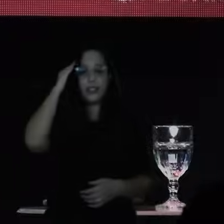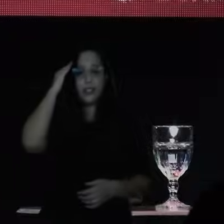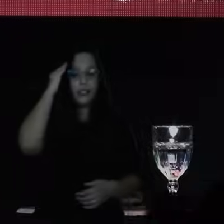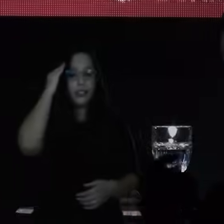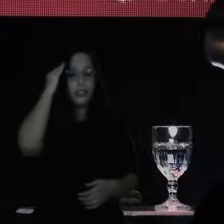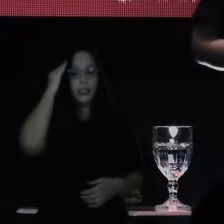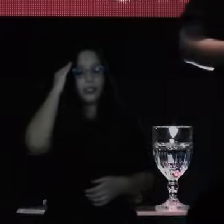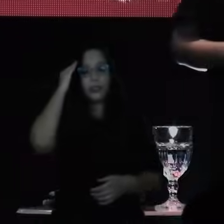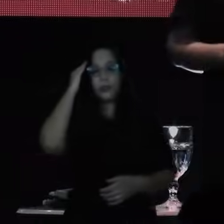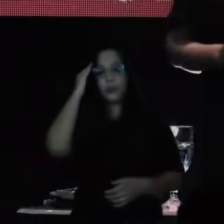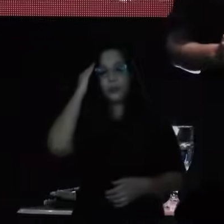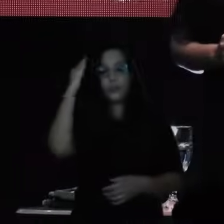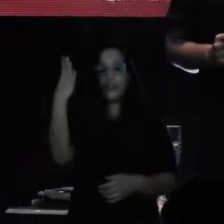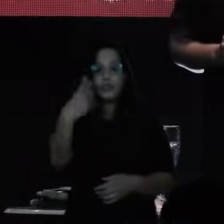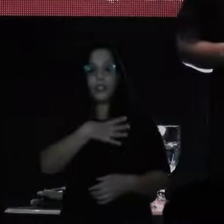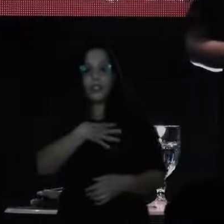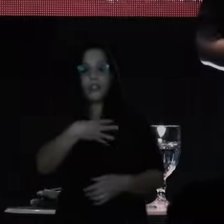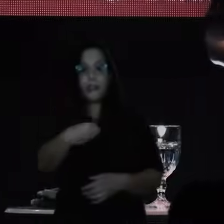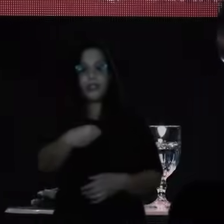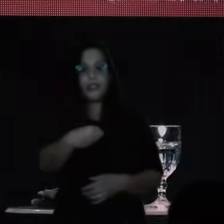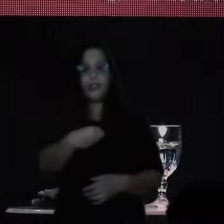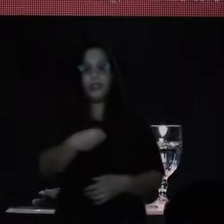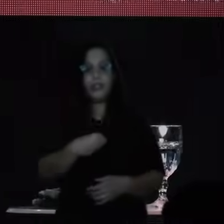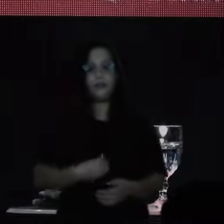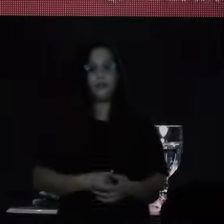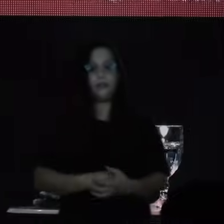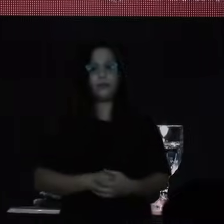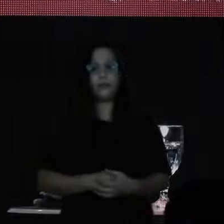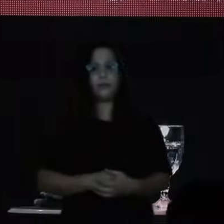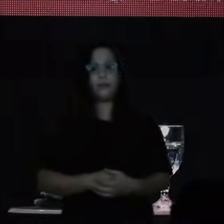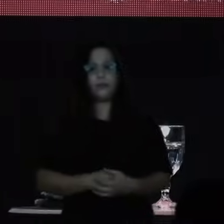de filho de uma prostituta